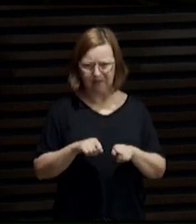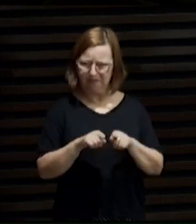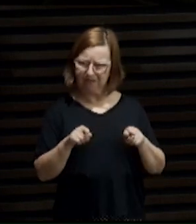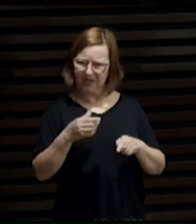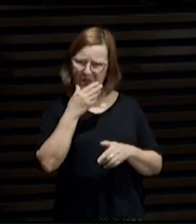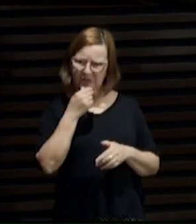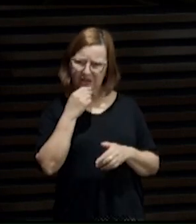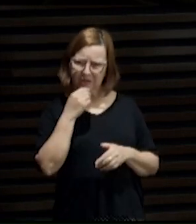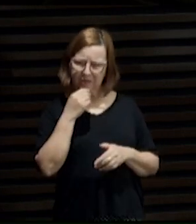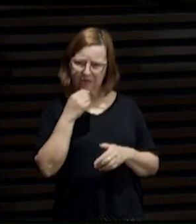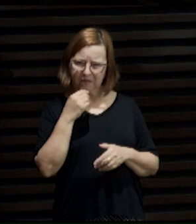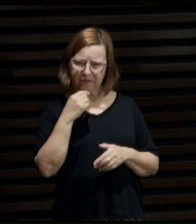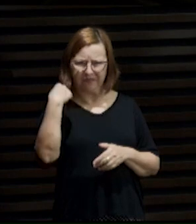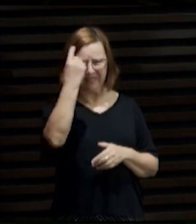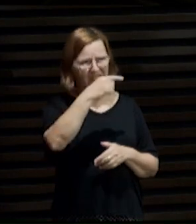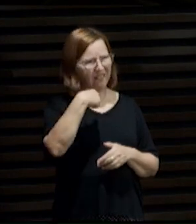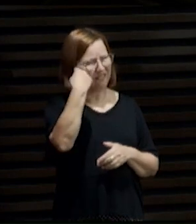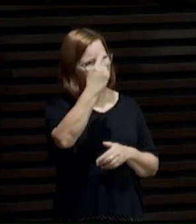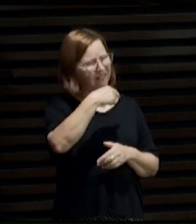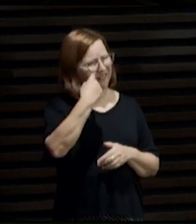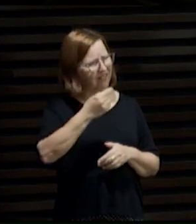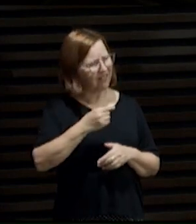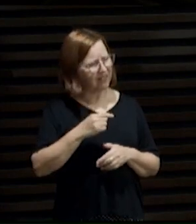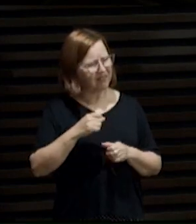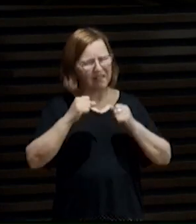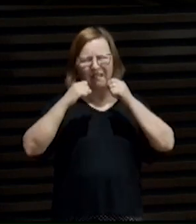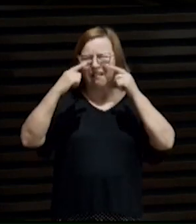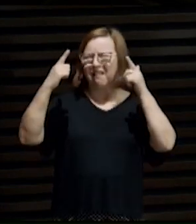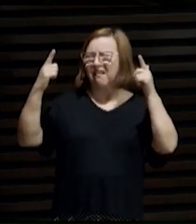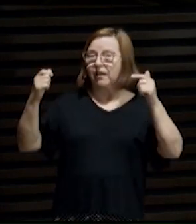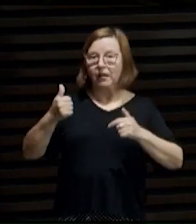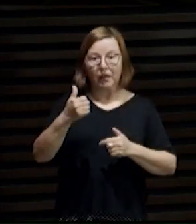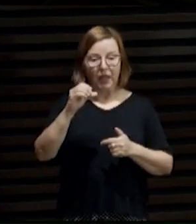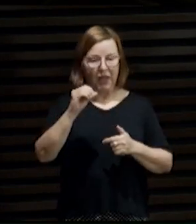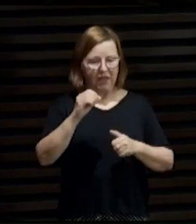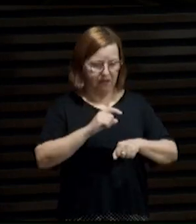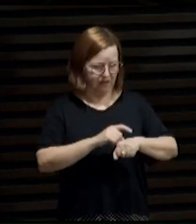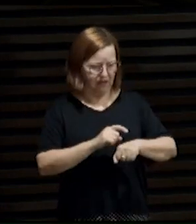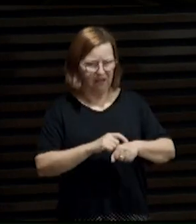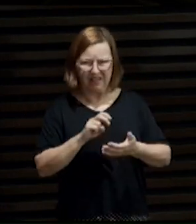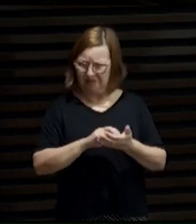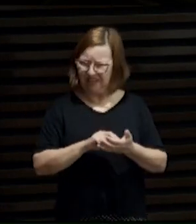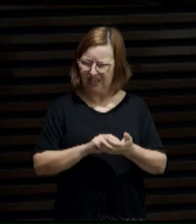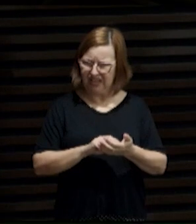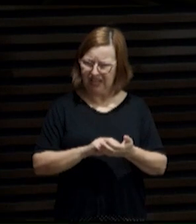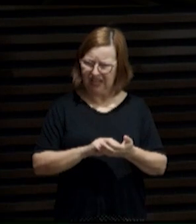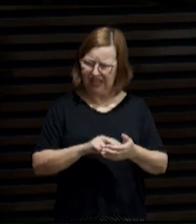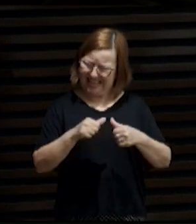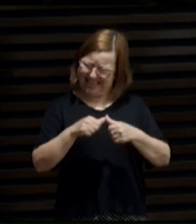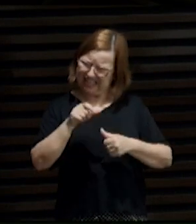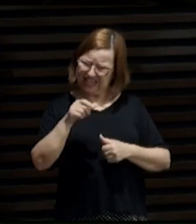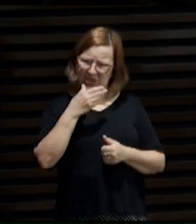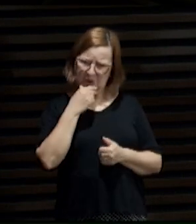perna para cima e acorda 10 horas da manhã. Você acha que é esse aí que vai te sustentar lá na frente? Nunca! Sabe o que é que vai